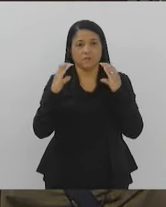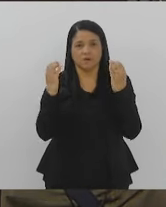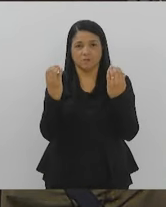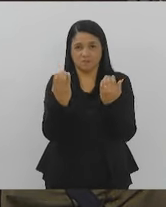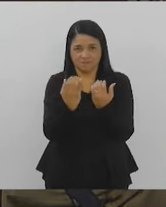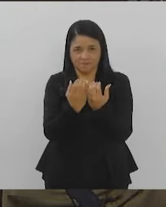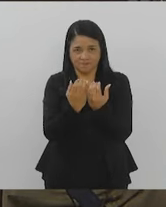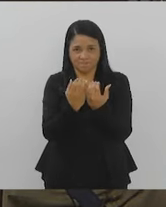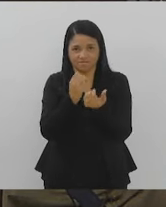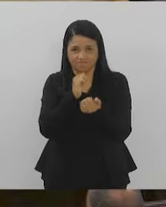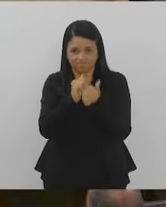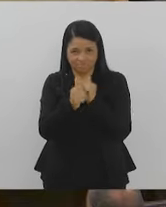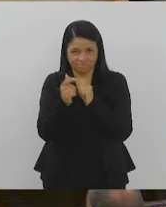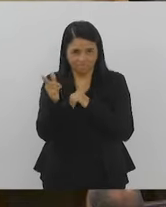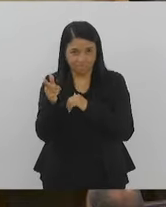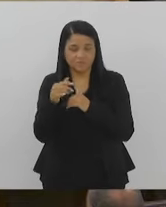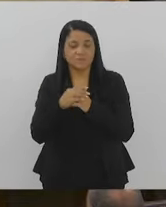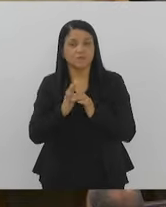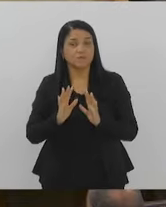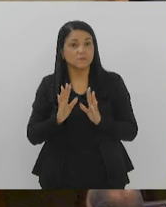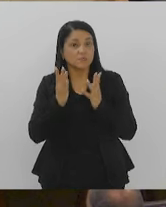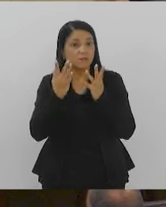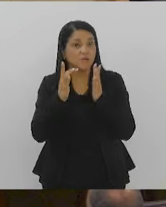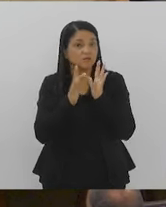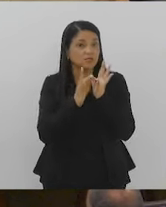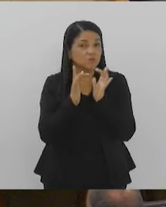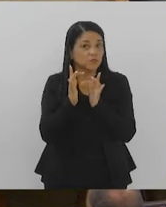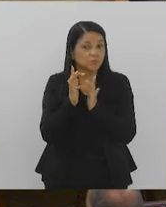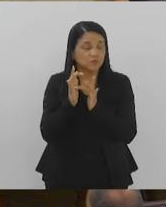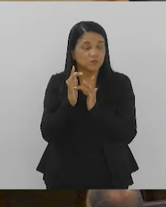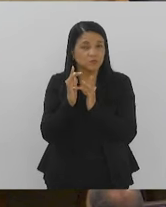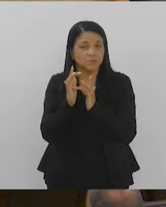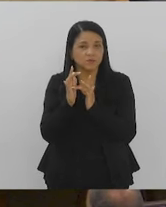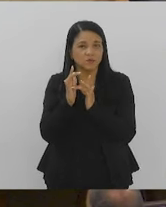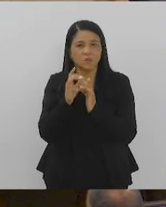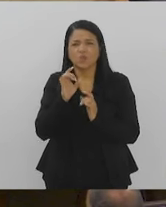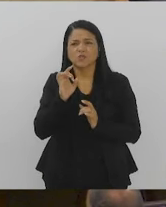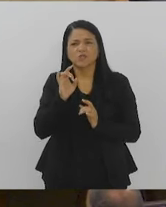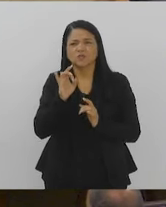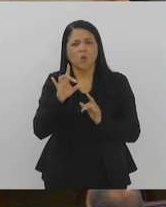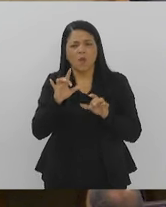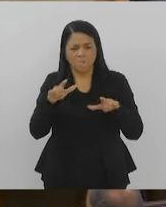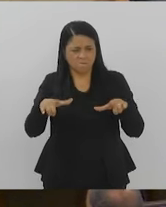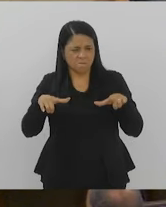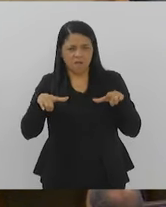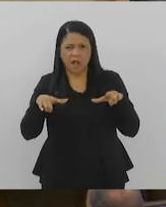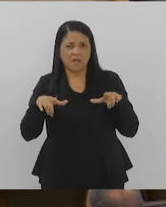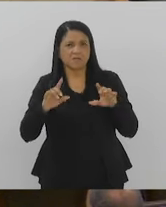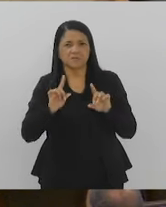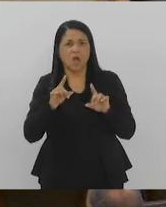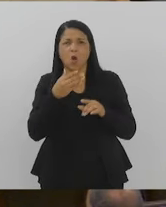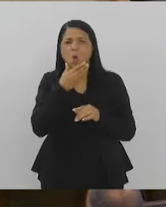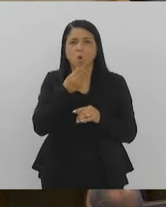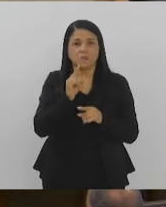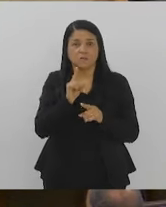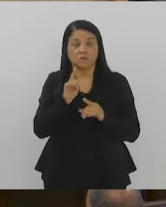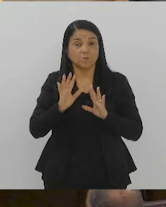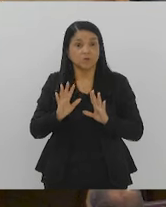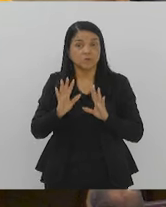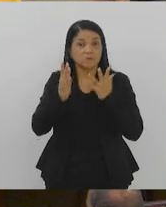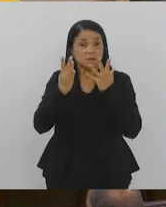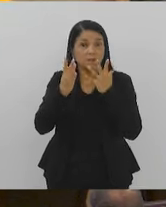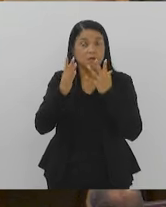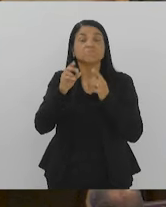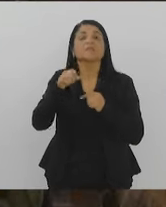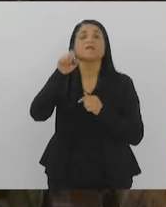Vamos celebrar a Jesus, não vamos celebrar a placa, a homens, a convenções, vamos celebrar